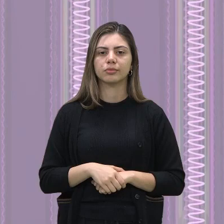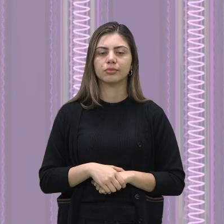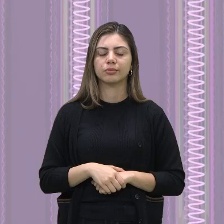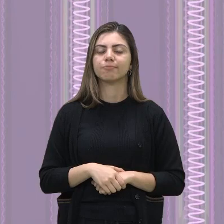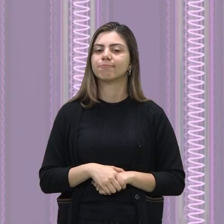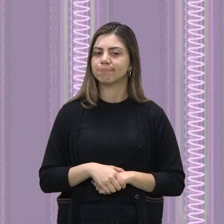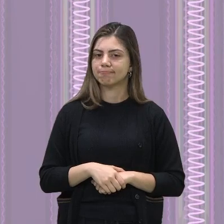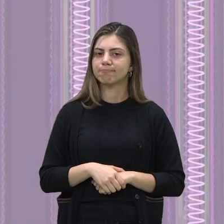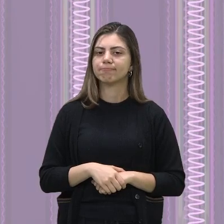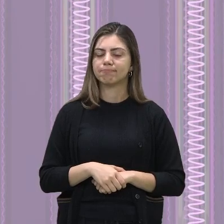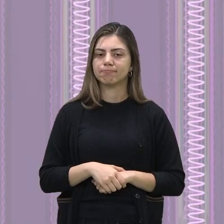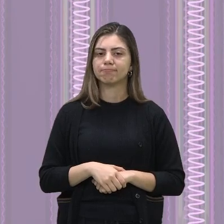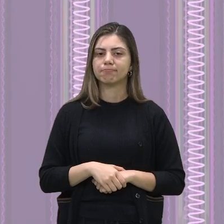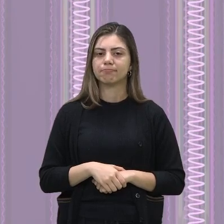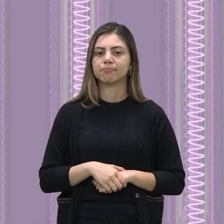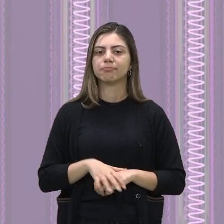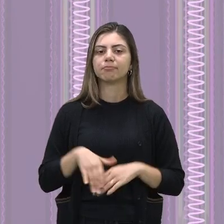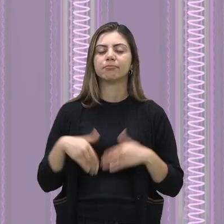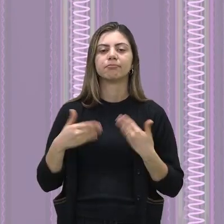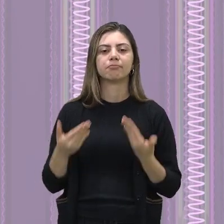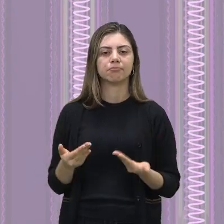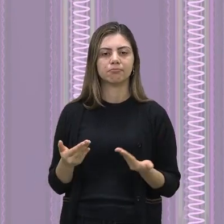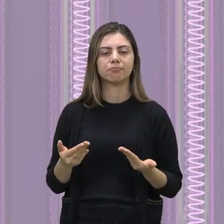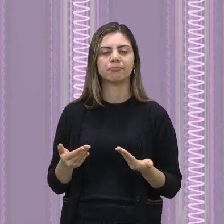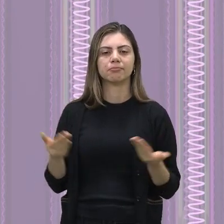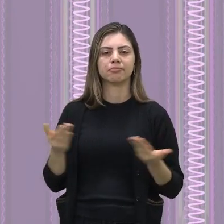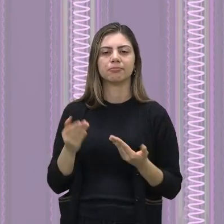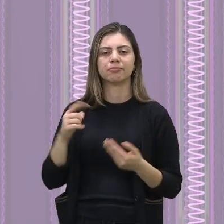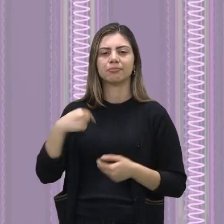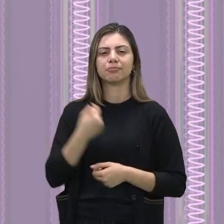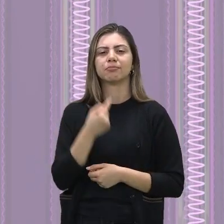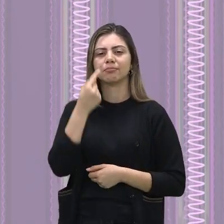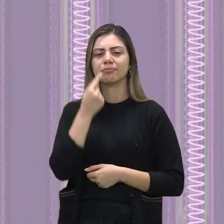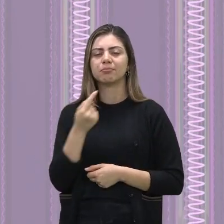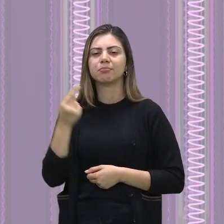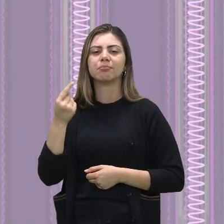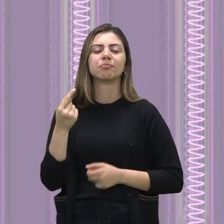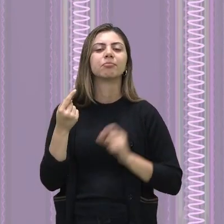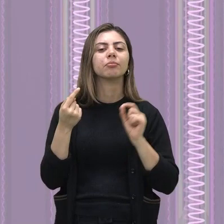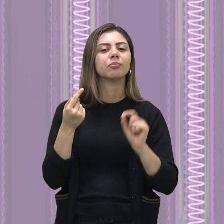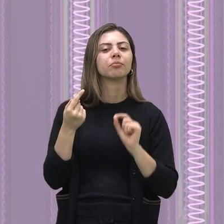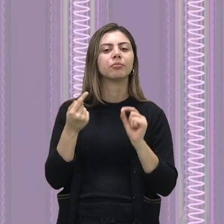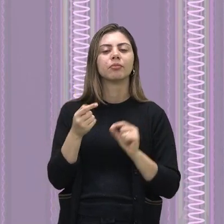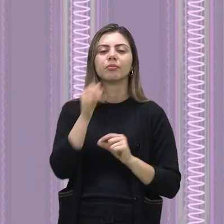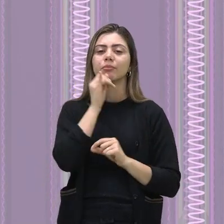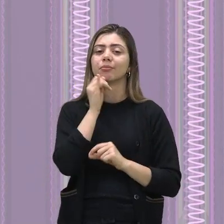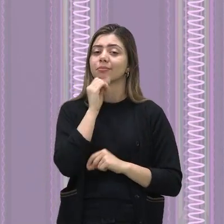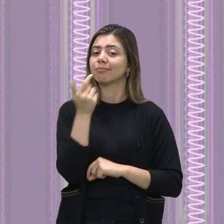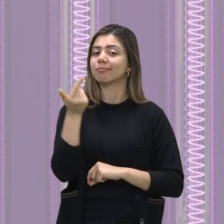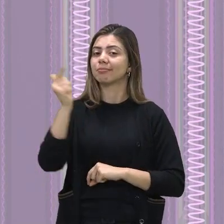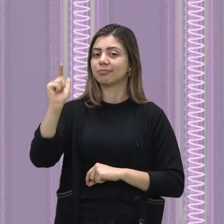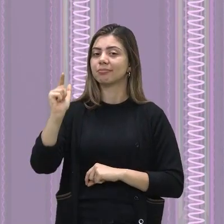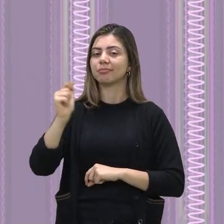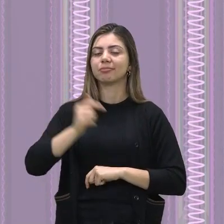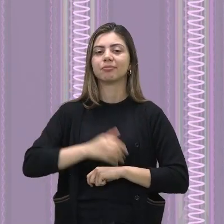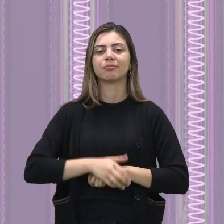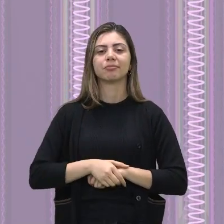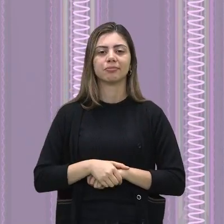Muito bem, então vamos aí verificar, né, mais exemplos da nossa